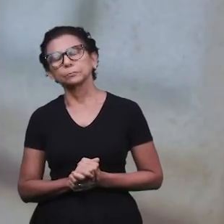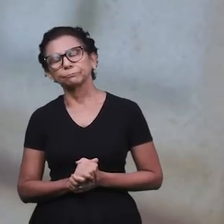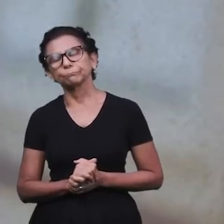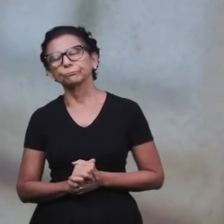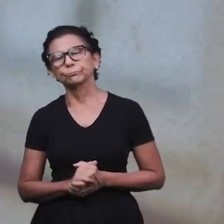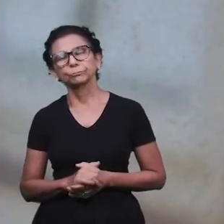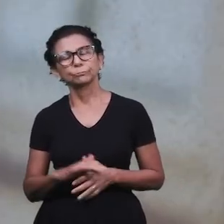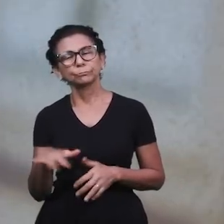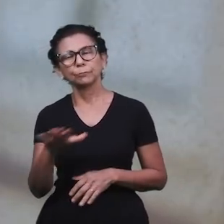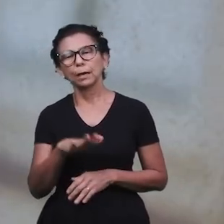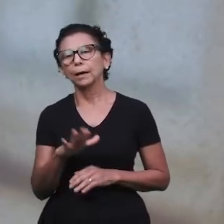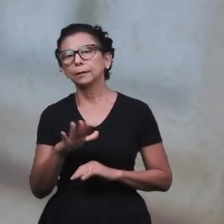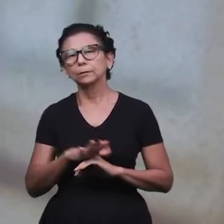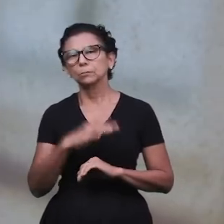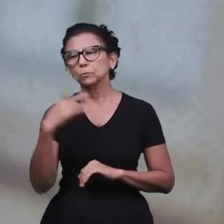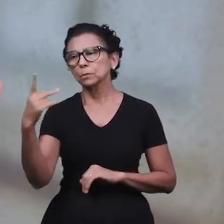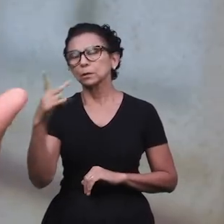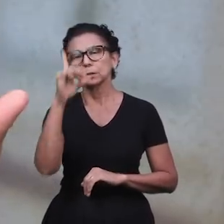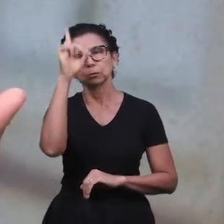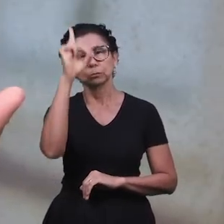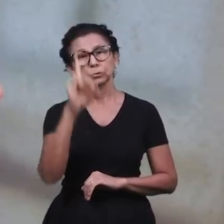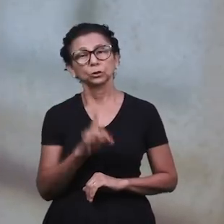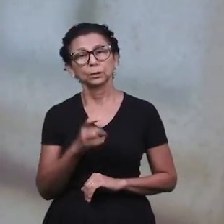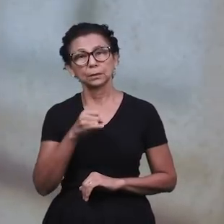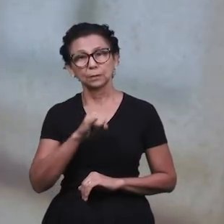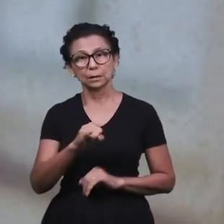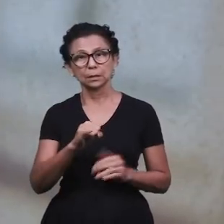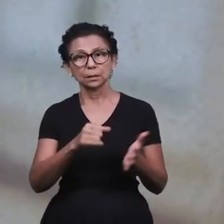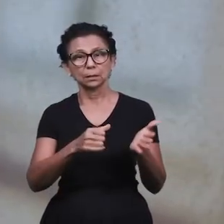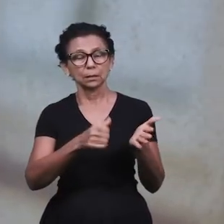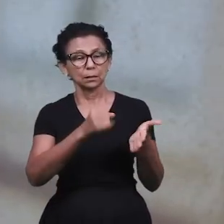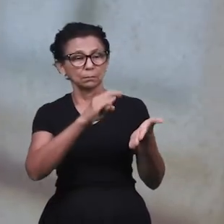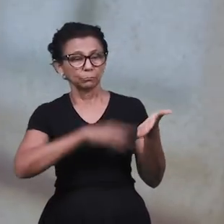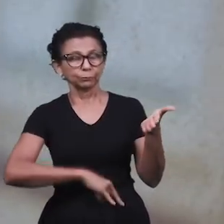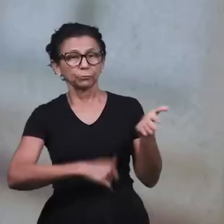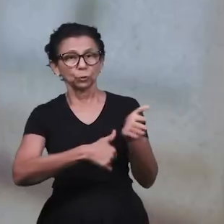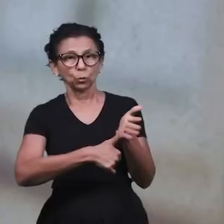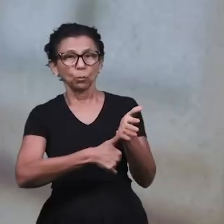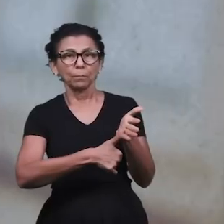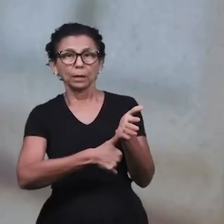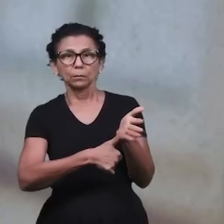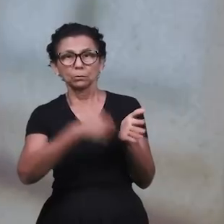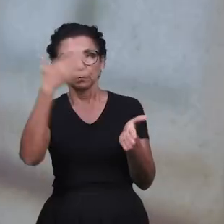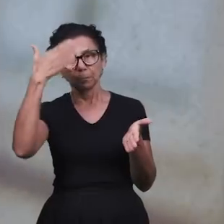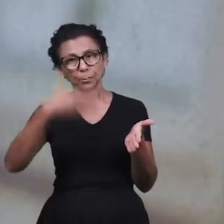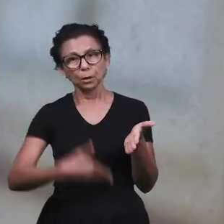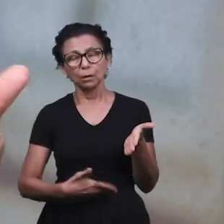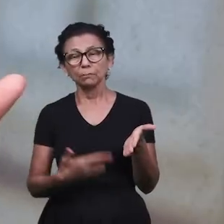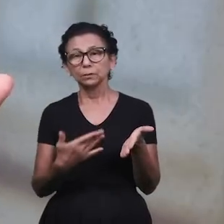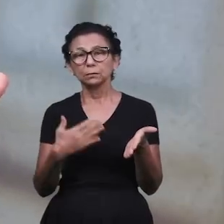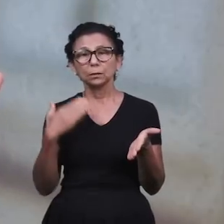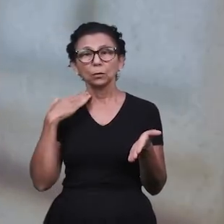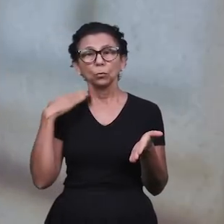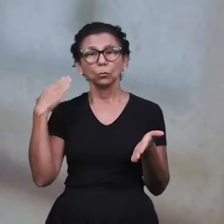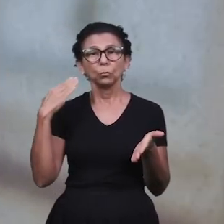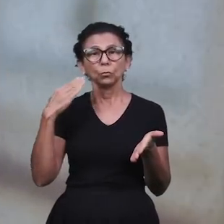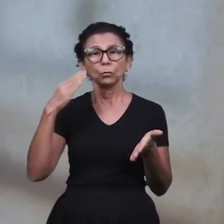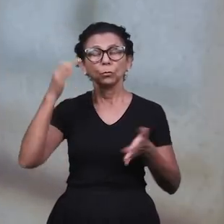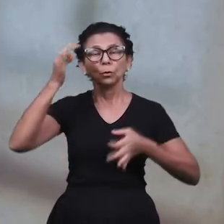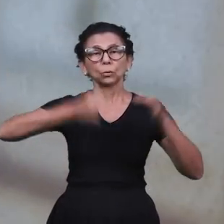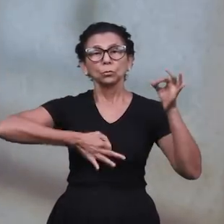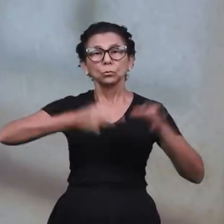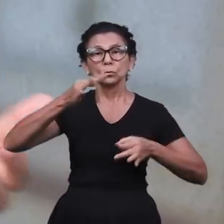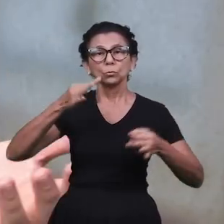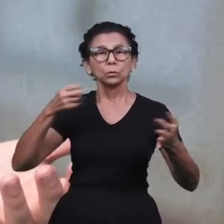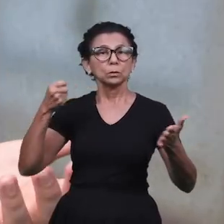testemunhas, casos que, com uma prova documental, já são resolvidos. Então, o juiz ele pode, inclusive, marcar essa audiência ou se entender que é o caso...